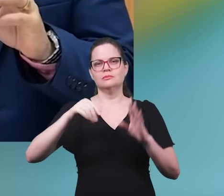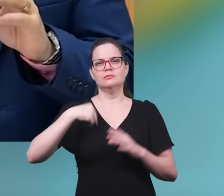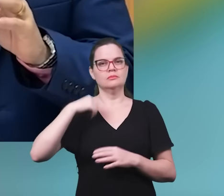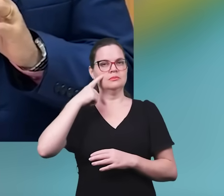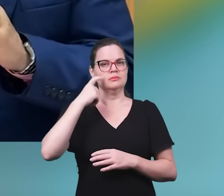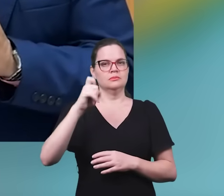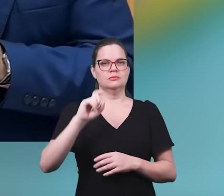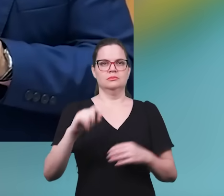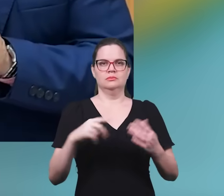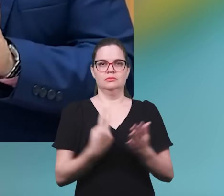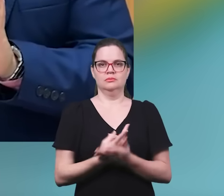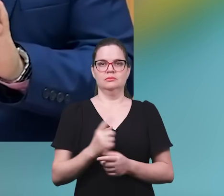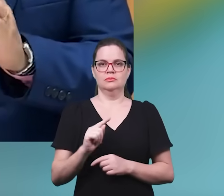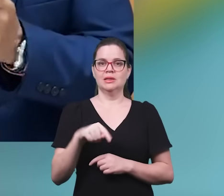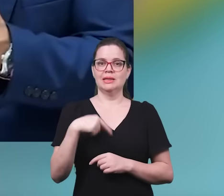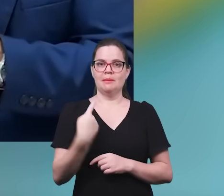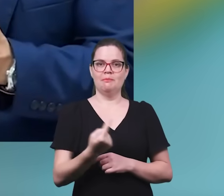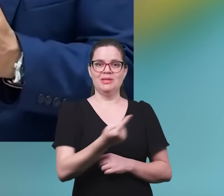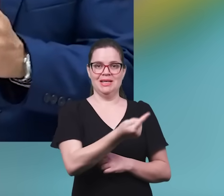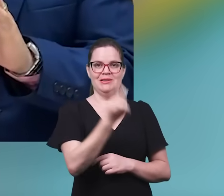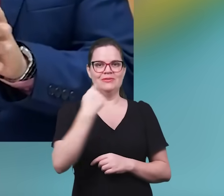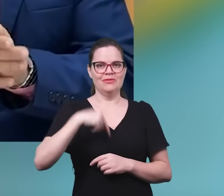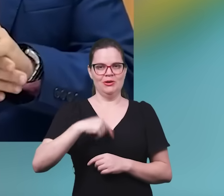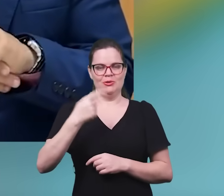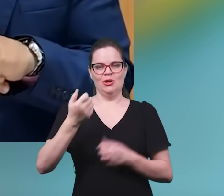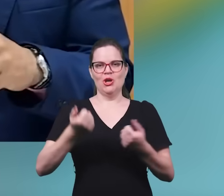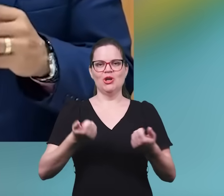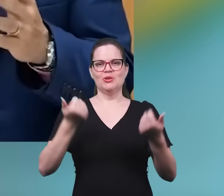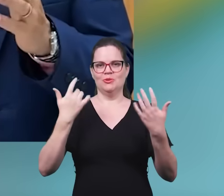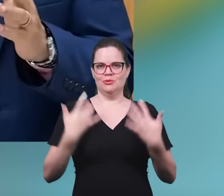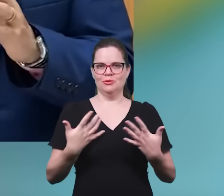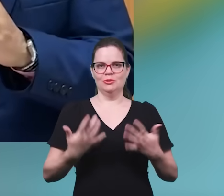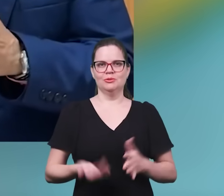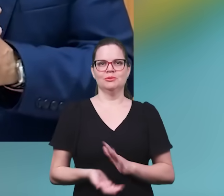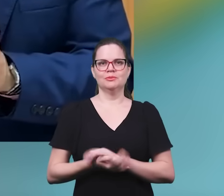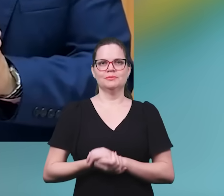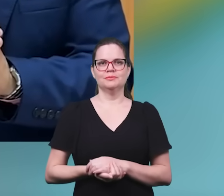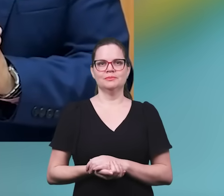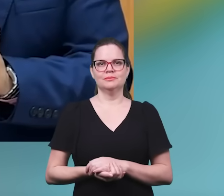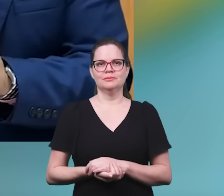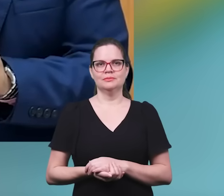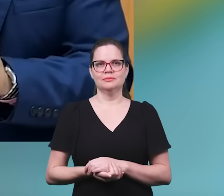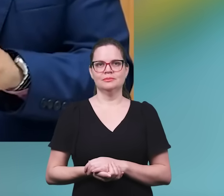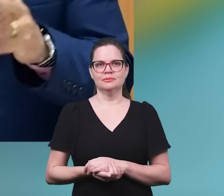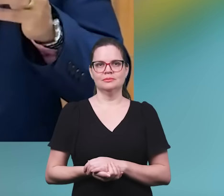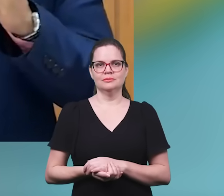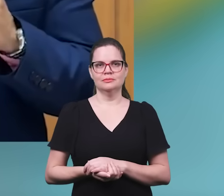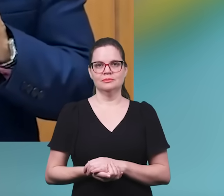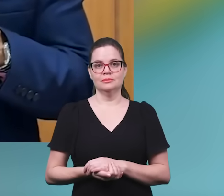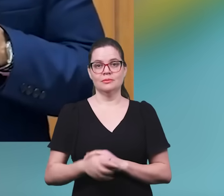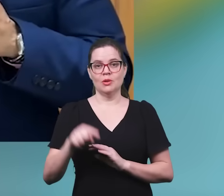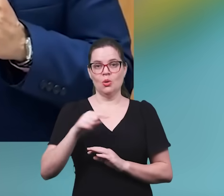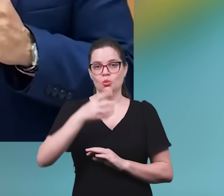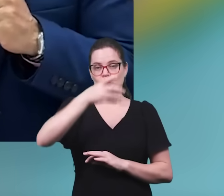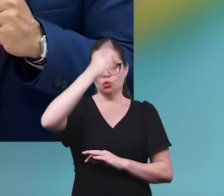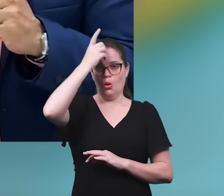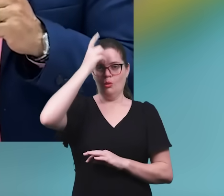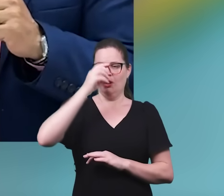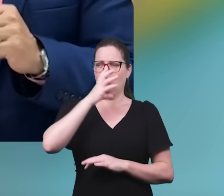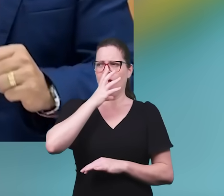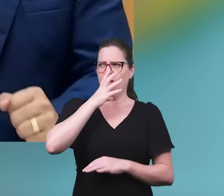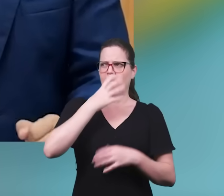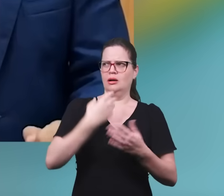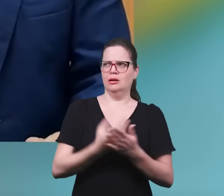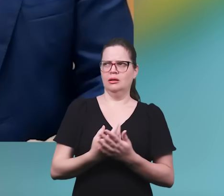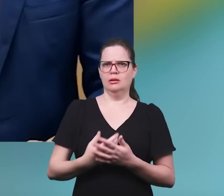algo interessante aconteceu. Depois ele nos relatou isso que nós gostaríamos de compartilhar. Aquele dom impactou tanto